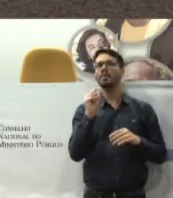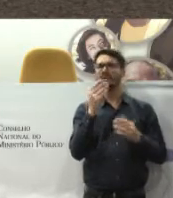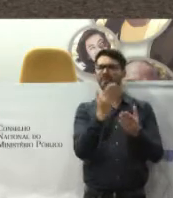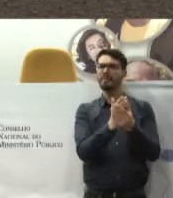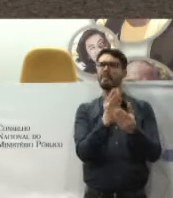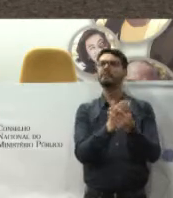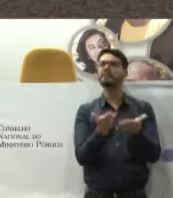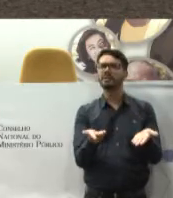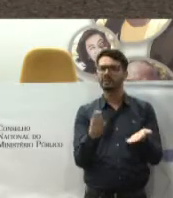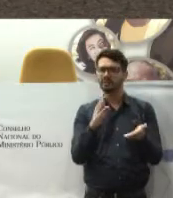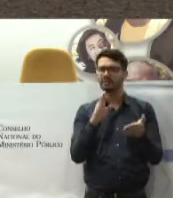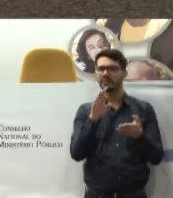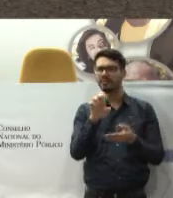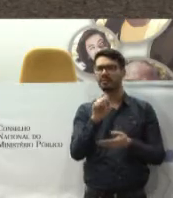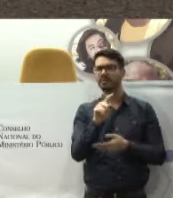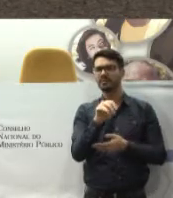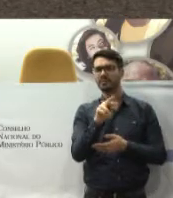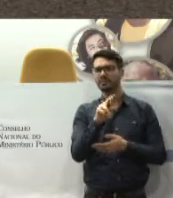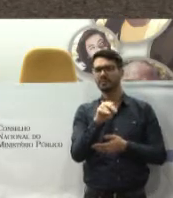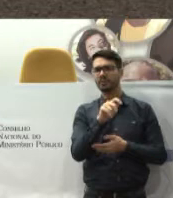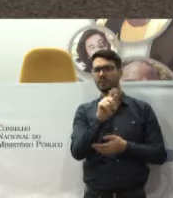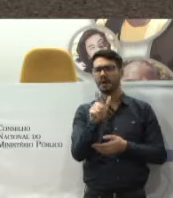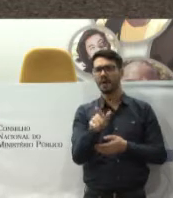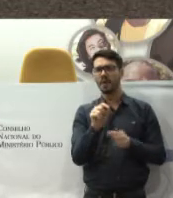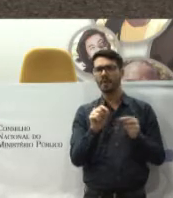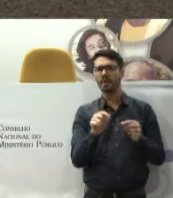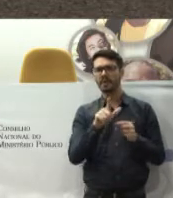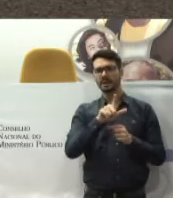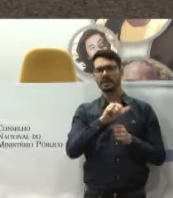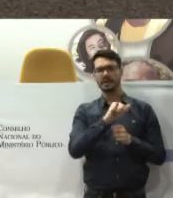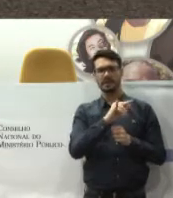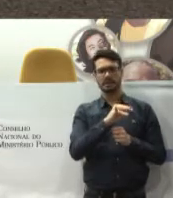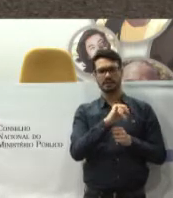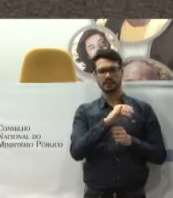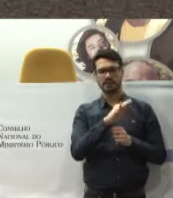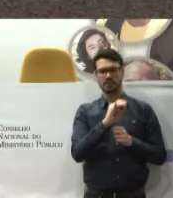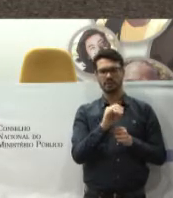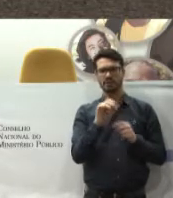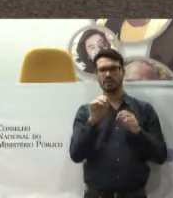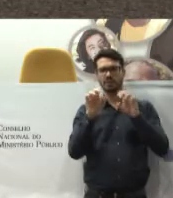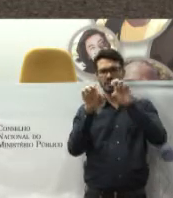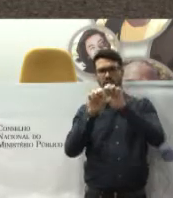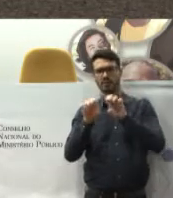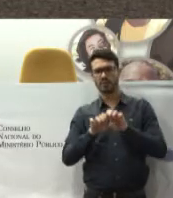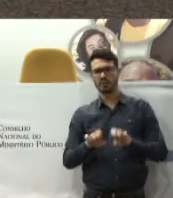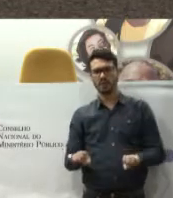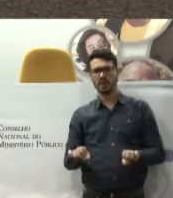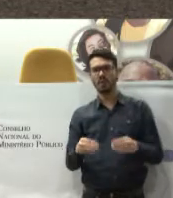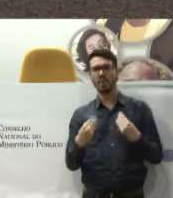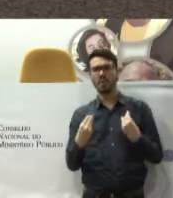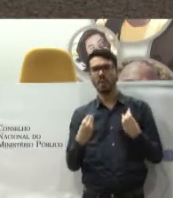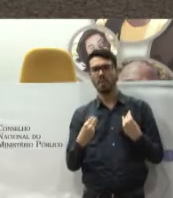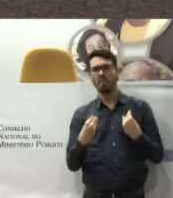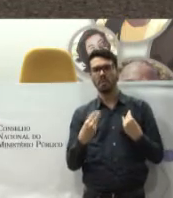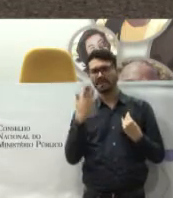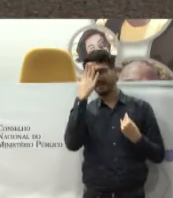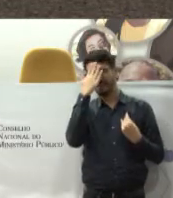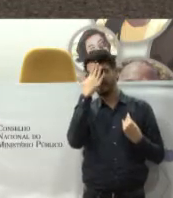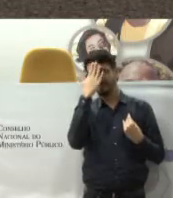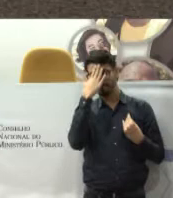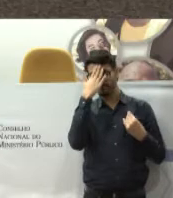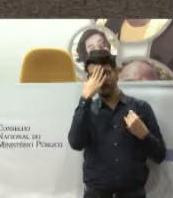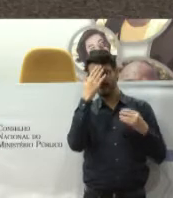processos estruturais, o que são esses litígios estruturais e de que forma a gente pode categorizar isso só para a gente ter uma